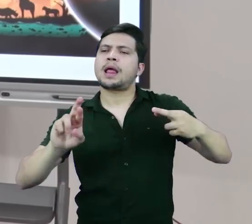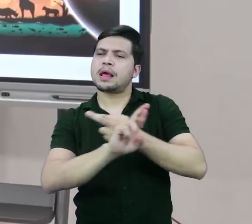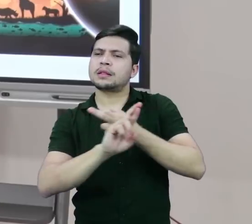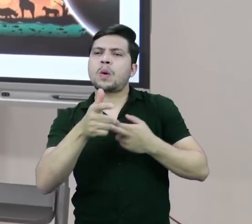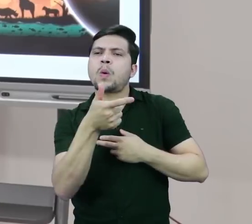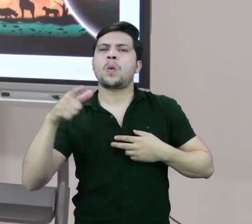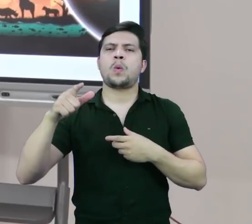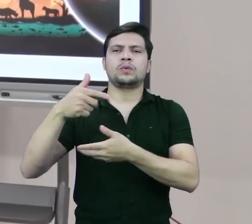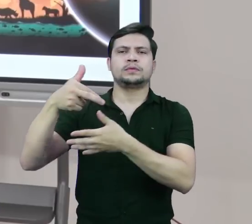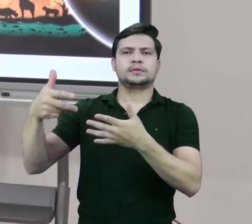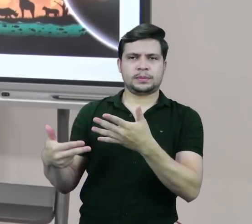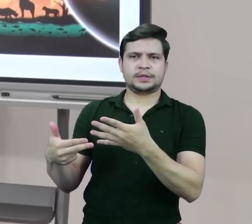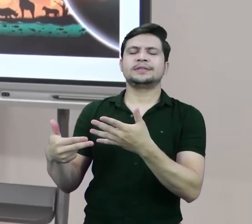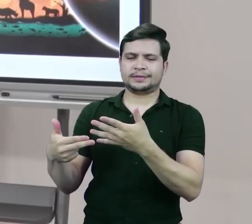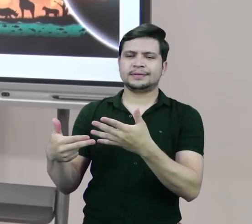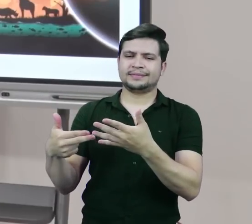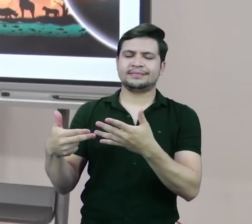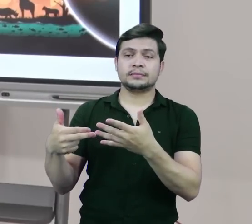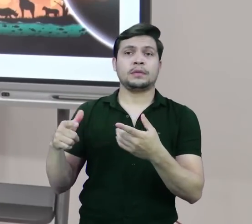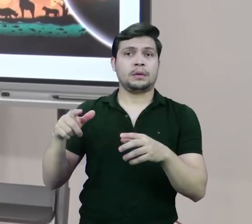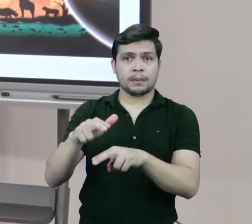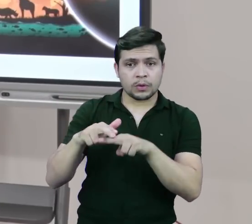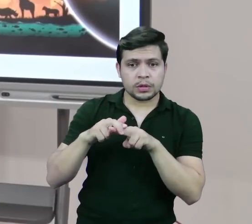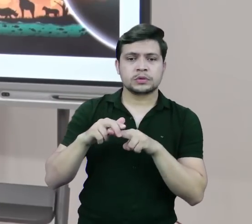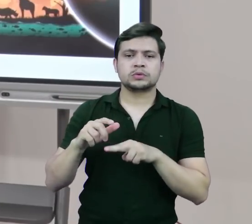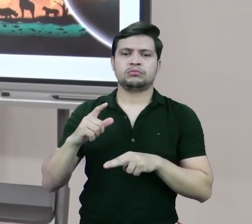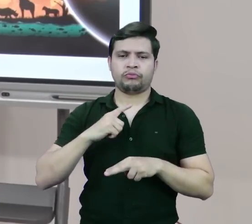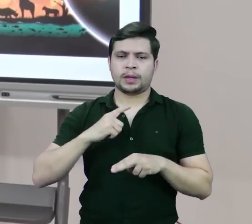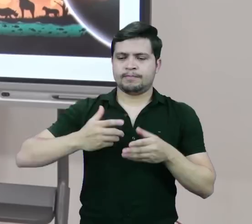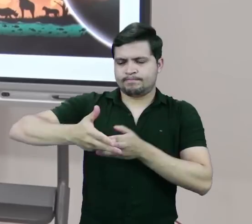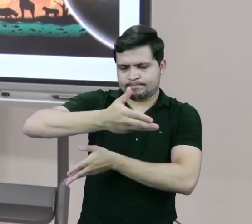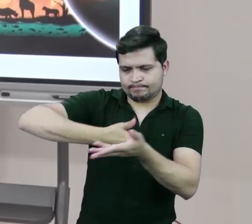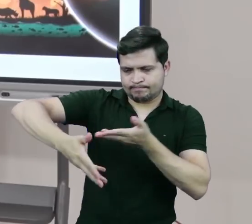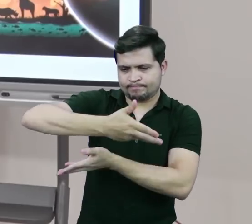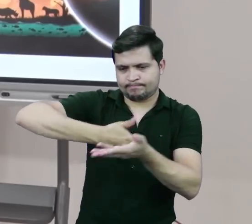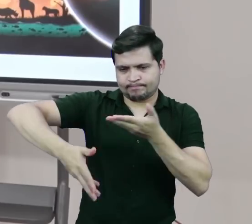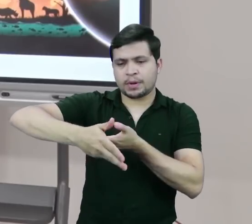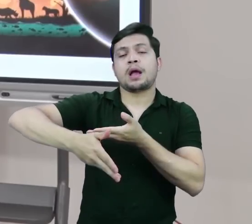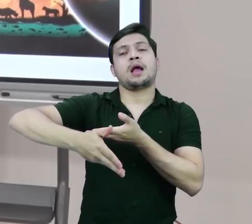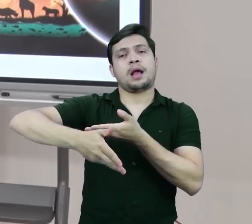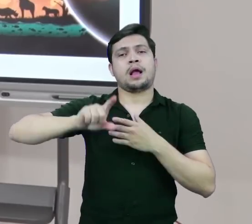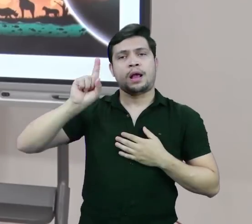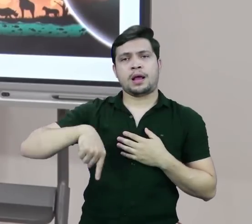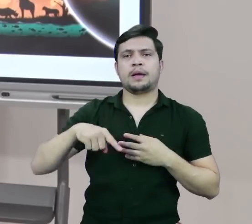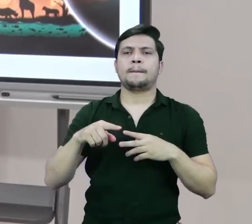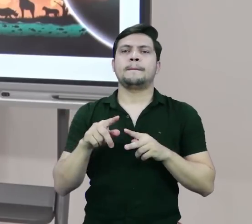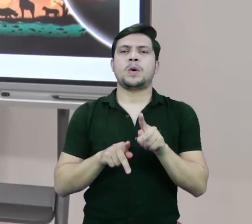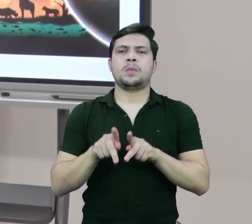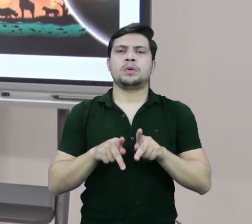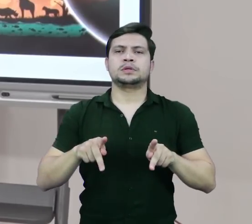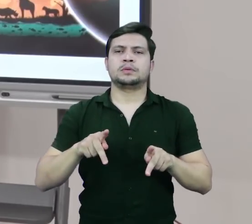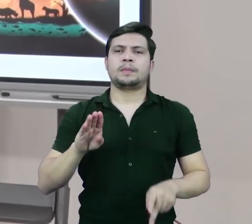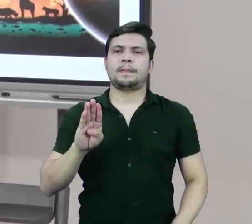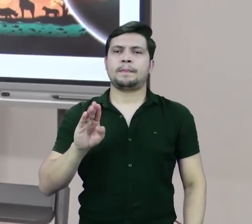viventes, né? Então, essas interações desses organismos vão formar o que a gente já viu, que é o conceito de